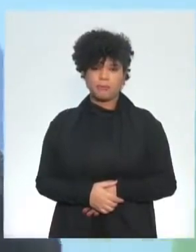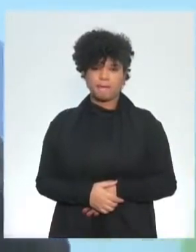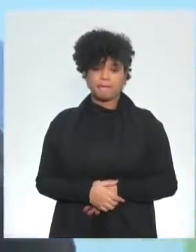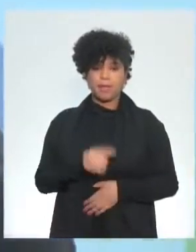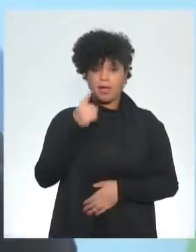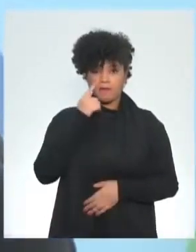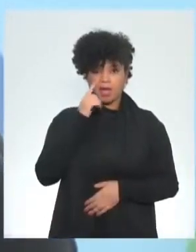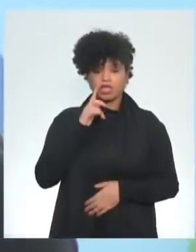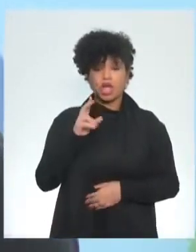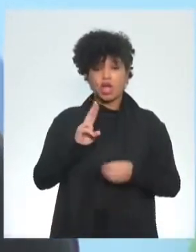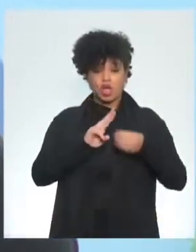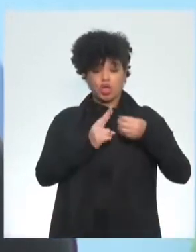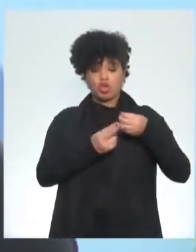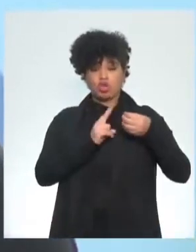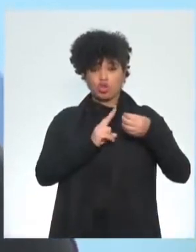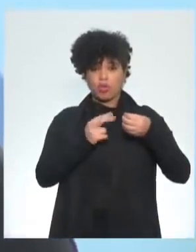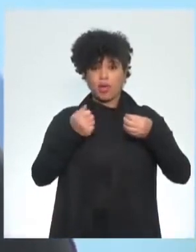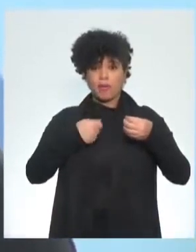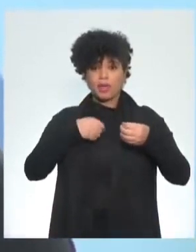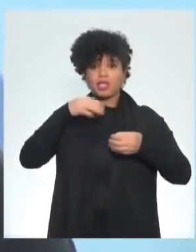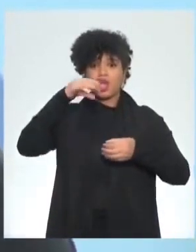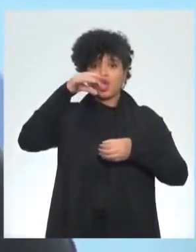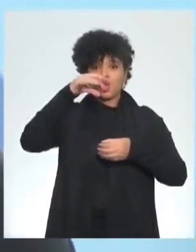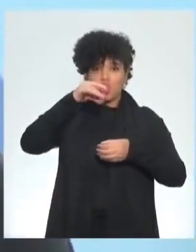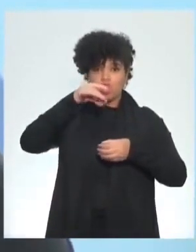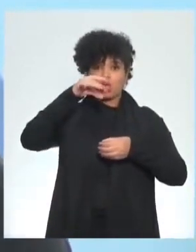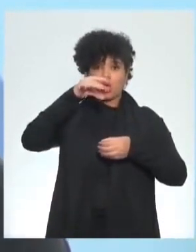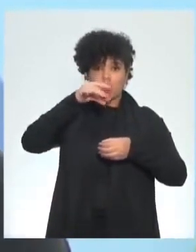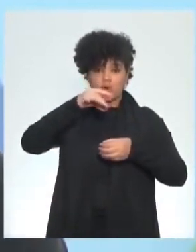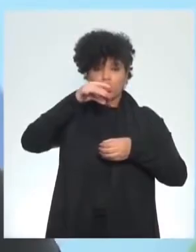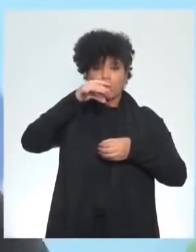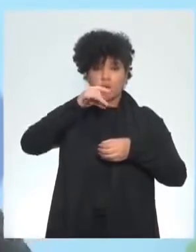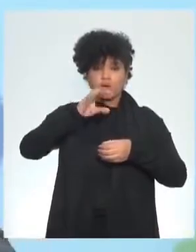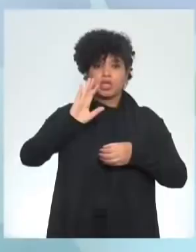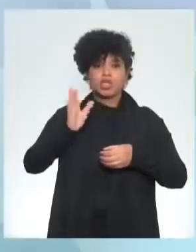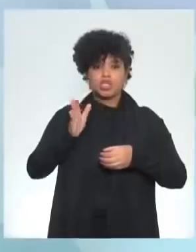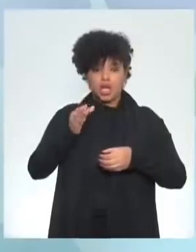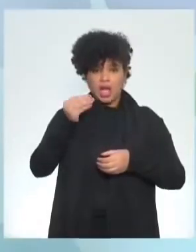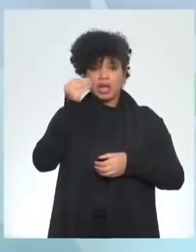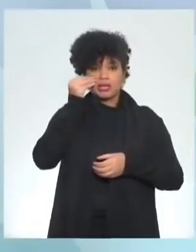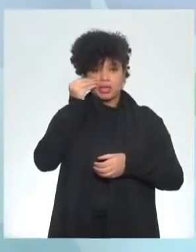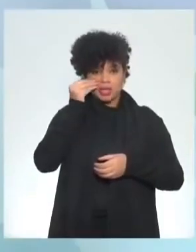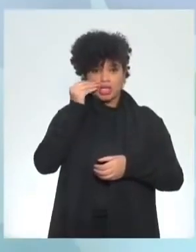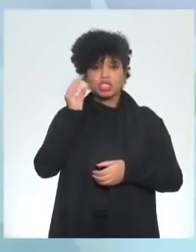Na titulação, gente, eu tenho que colocar gotinha por gotinha, mas é que eu já fiz o teste desse